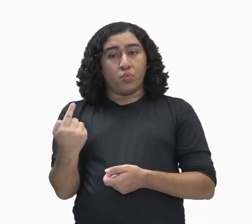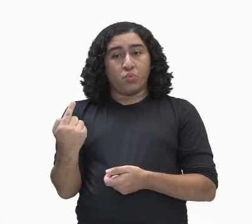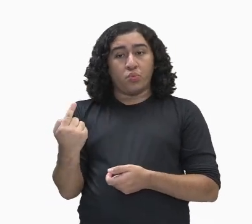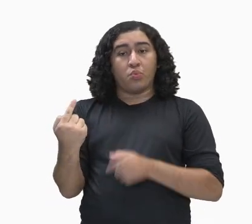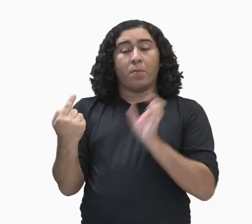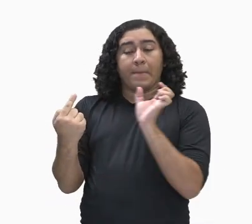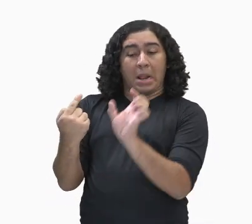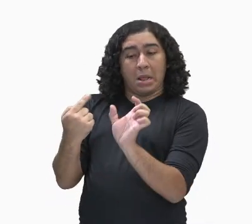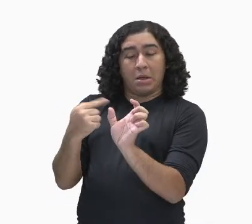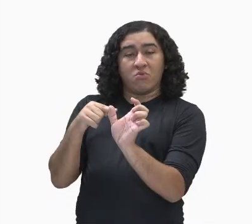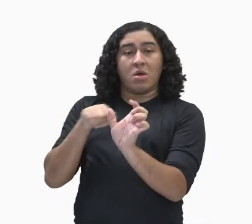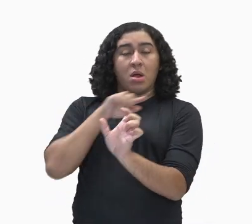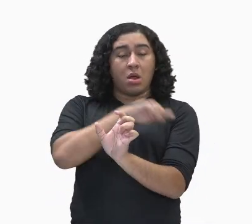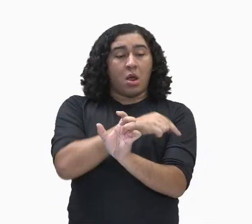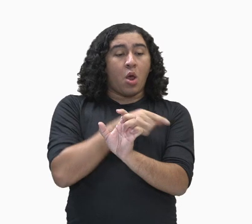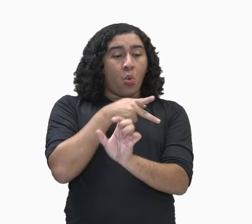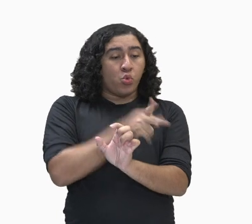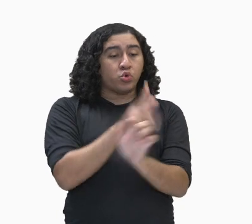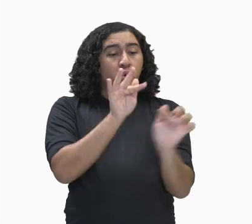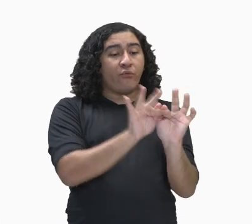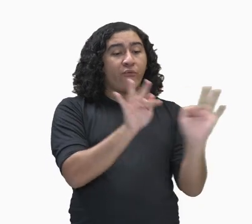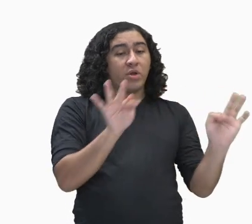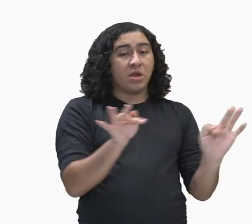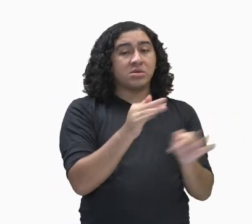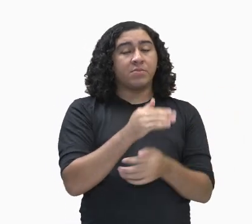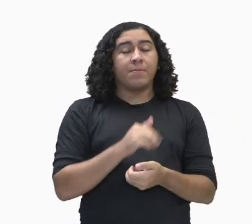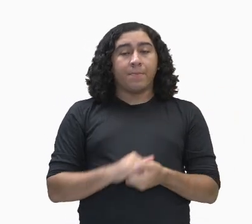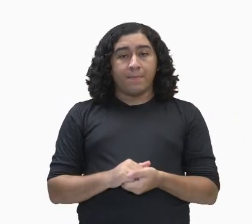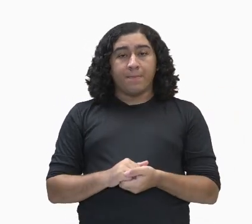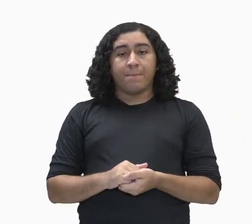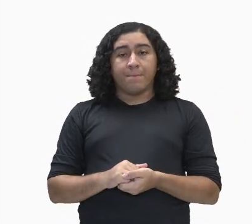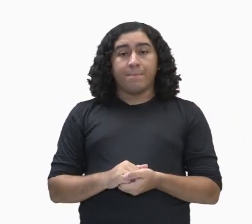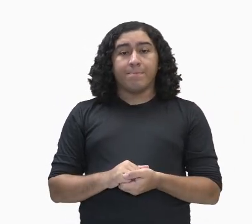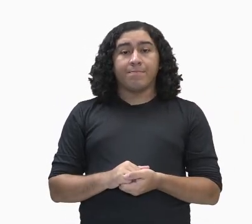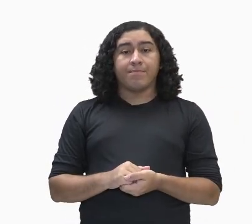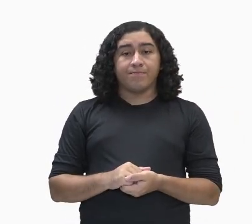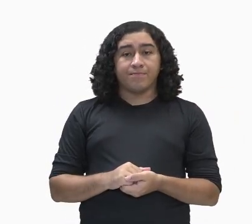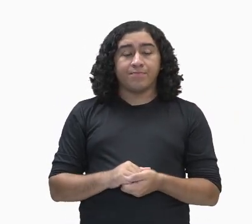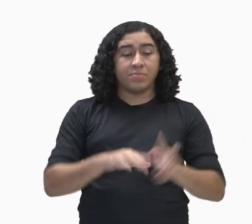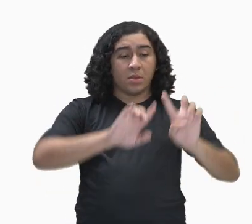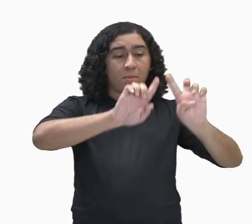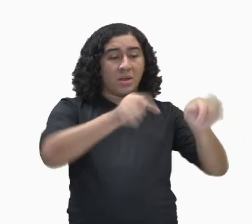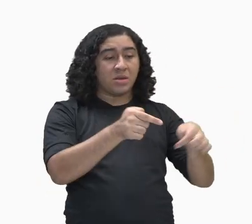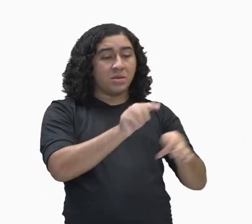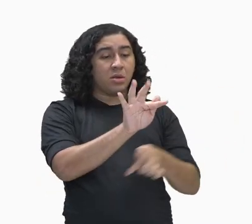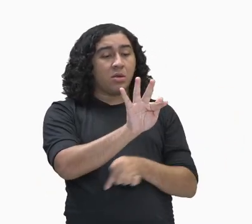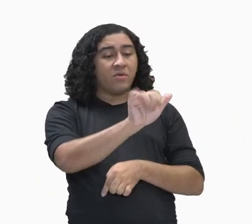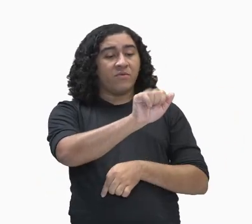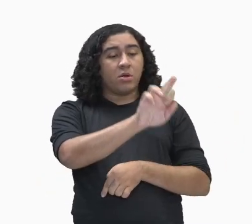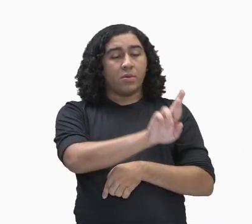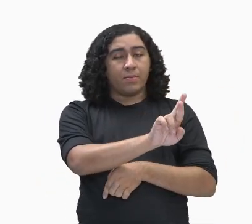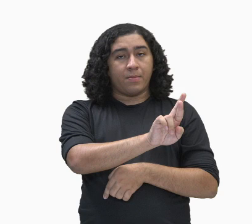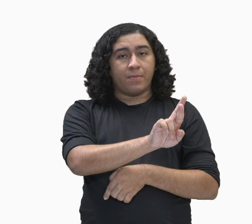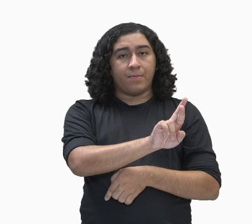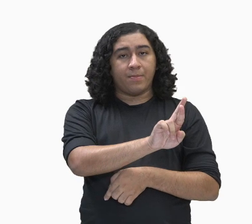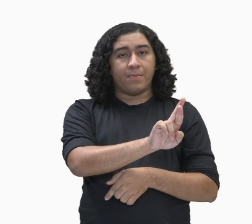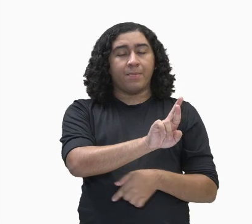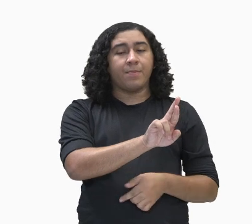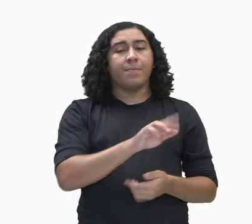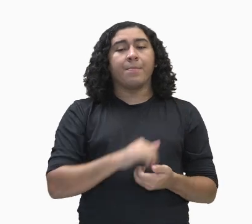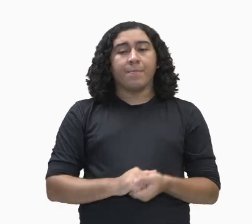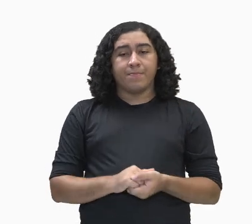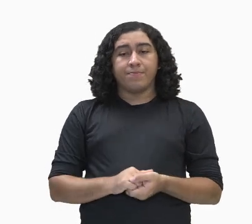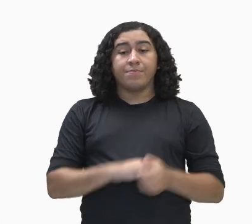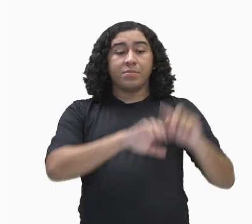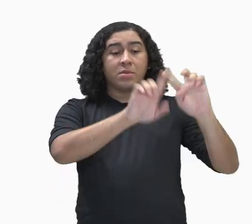are colorful butterflies. E ali, entre parênteses, você tem a palavra far. Então, essa